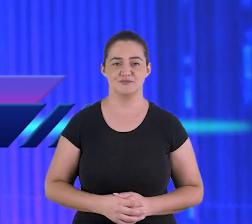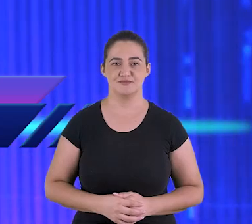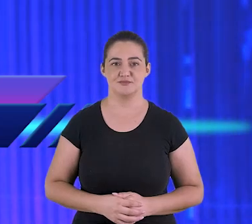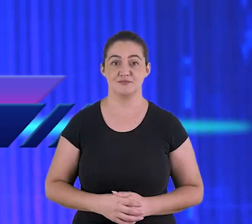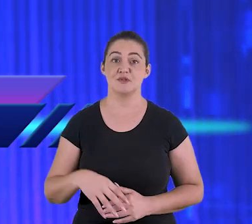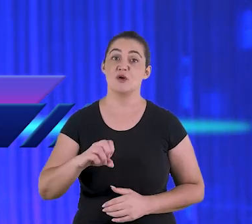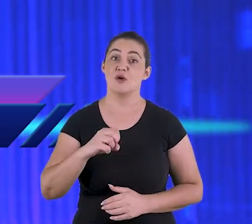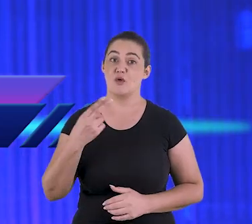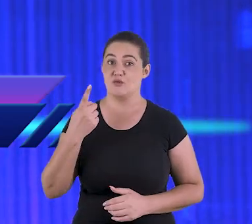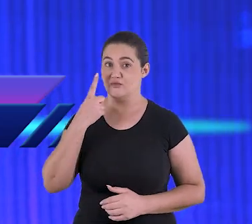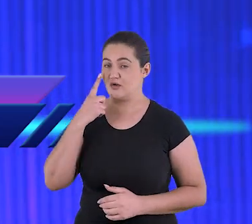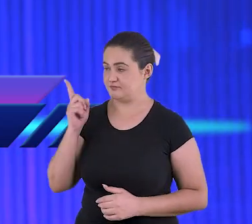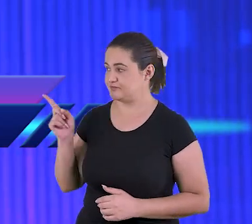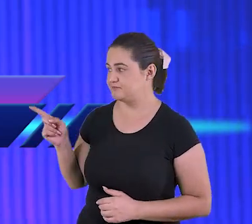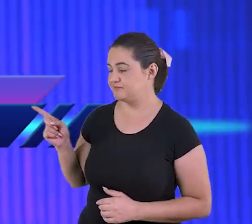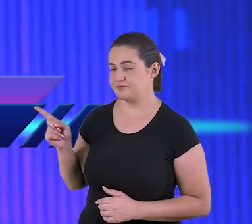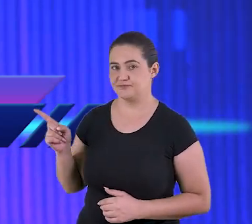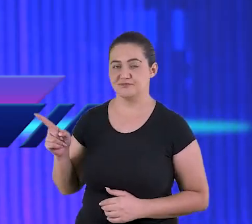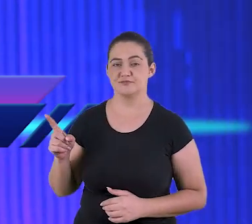novotempo.com/escola bíblica, ok?